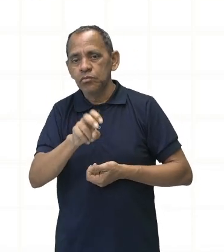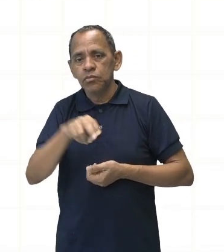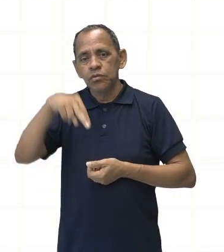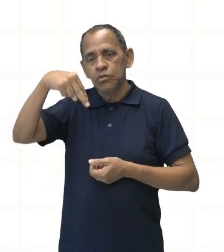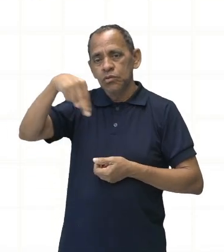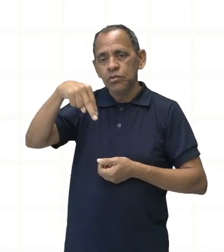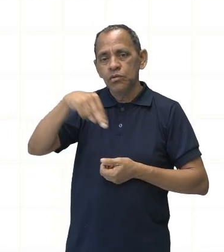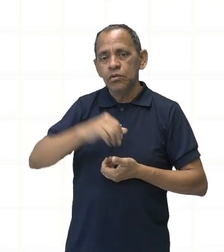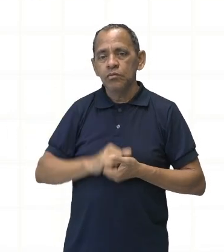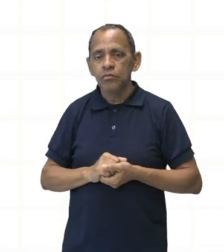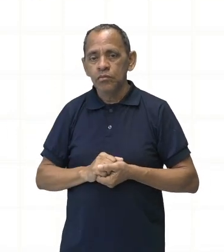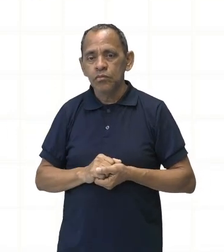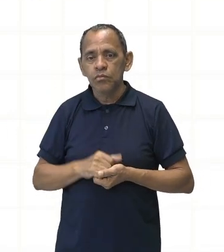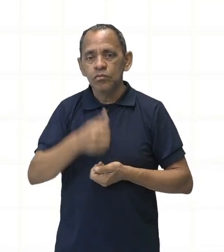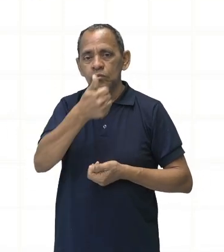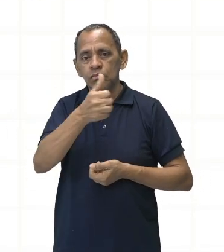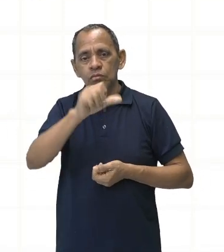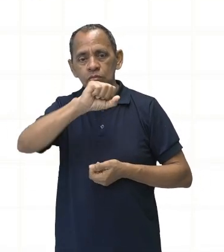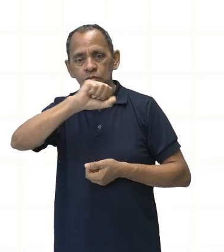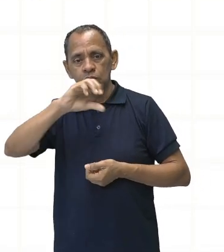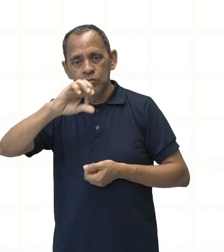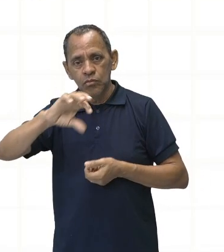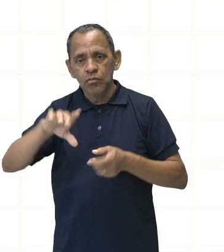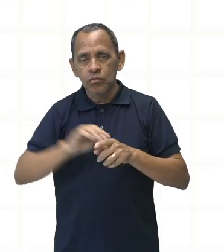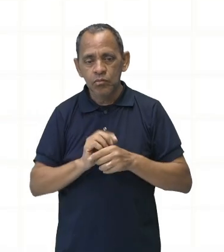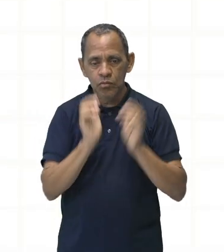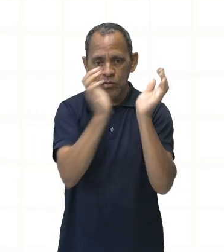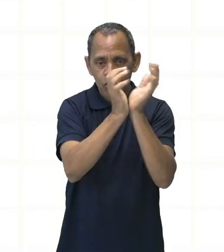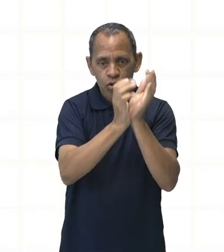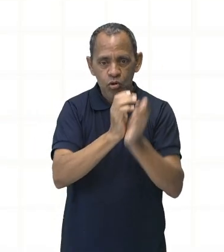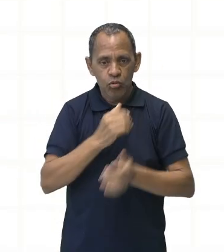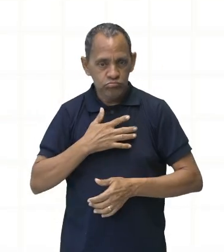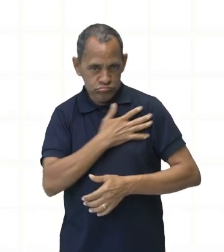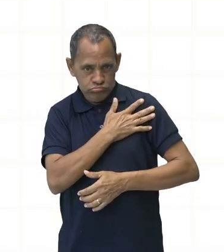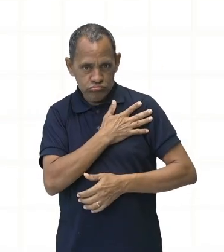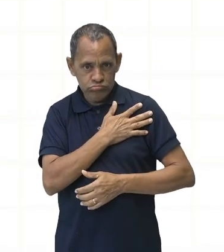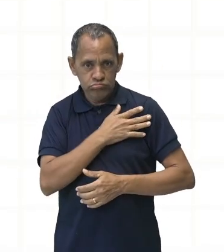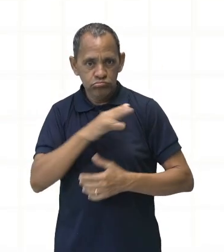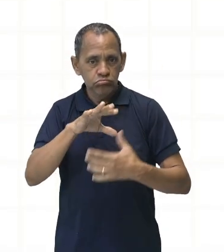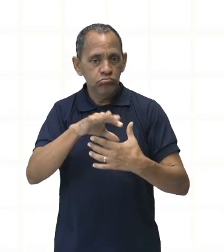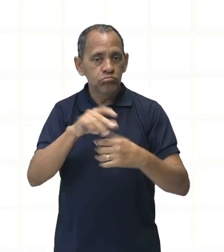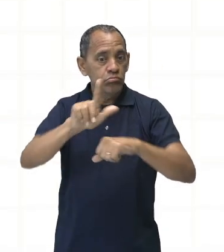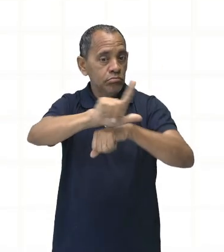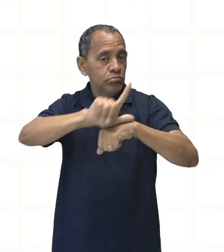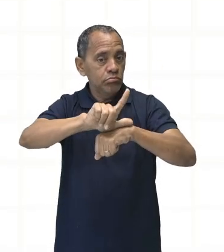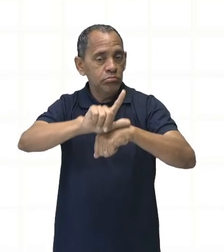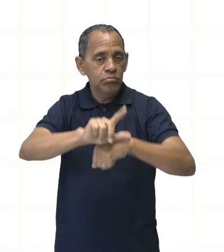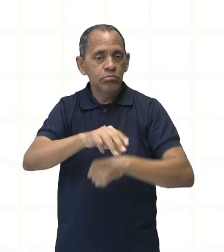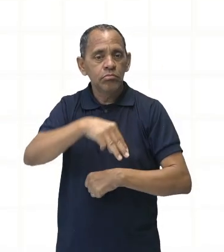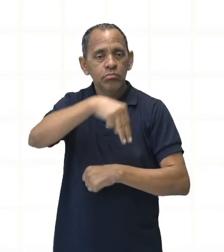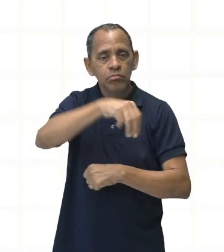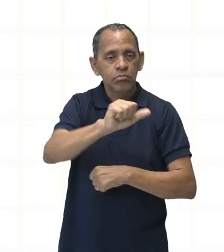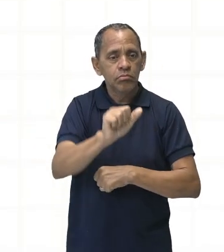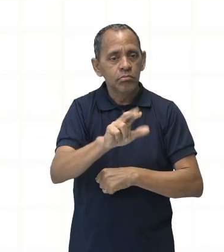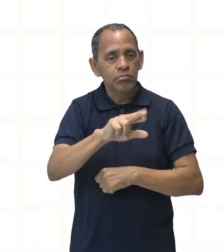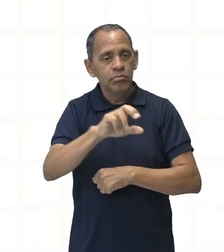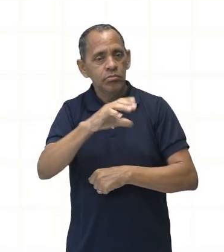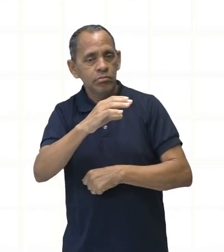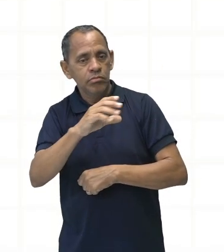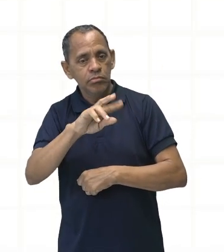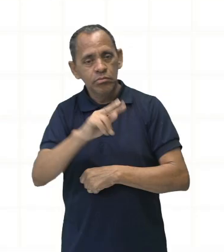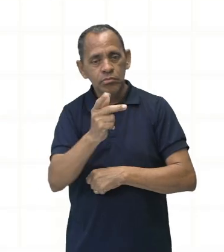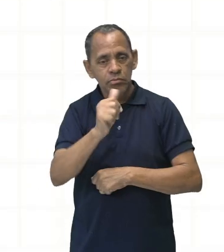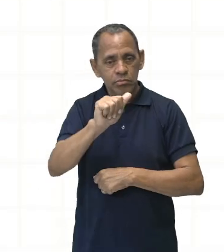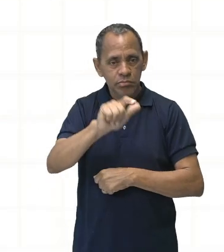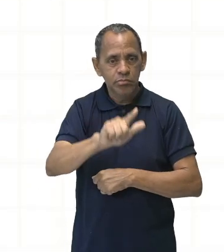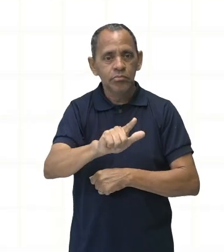de 1889. Um grupo de militares liderado pelo Marechal Deodoro da Fonseca, lembram que foi ele